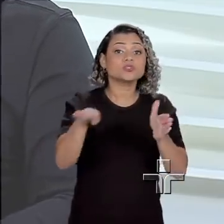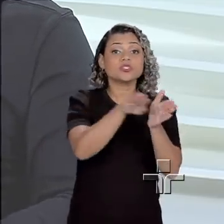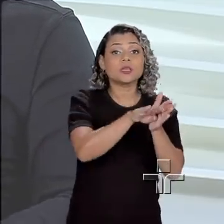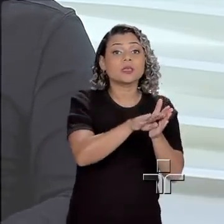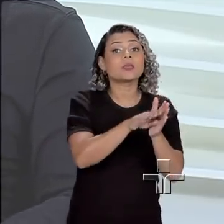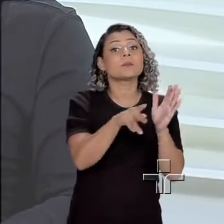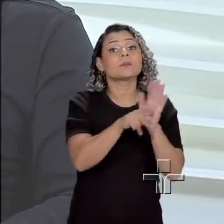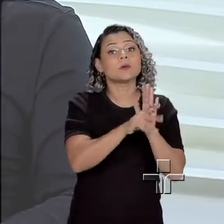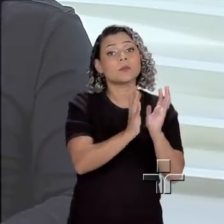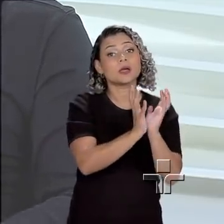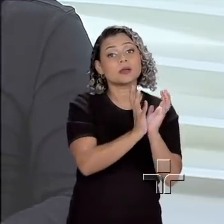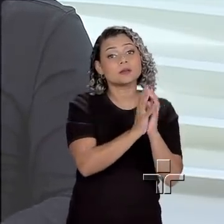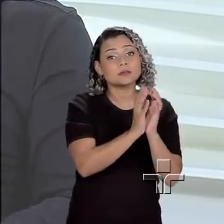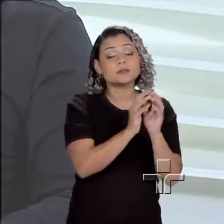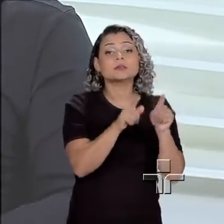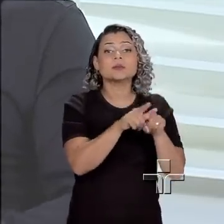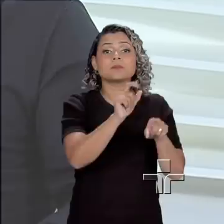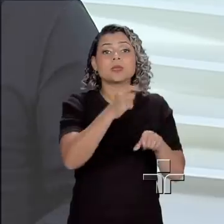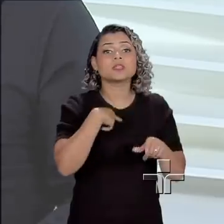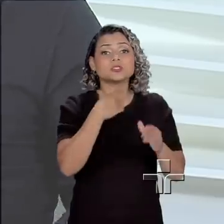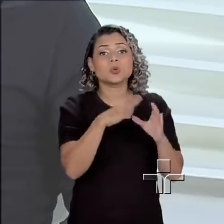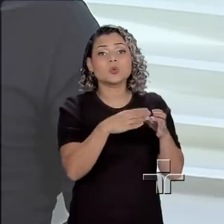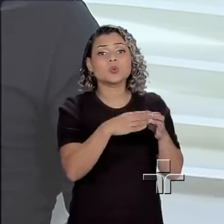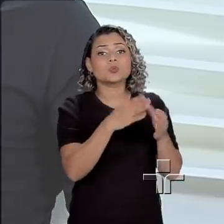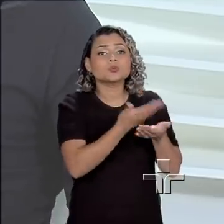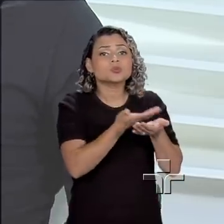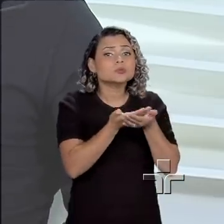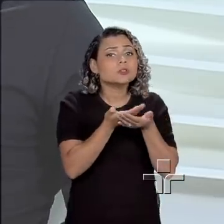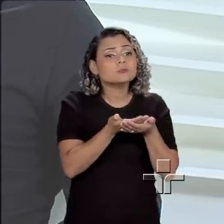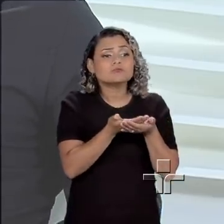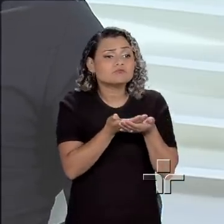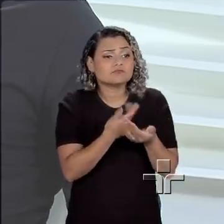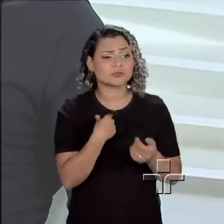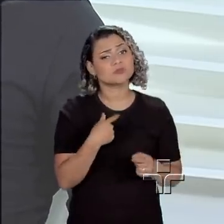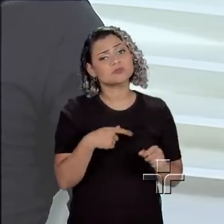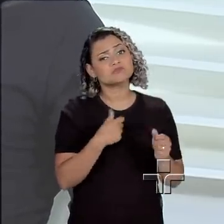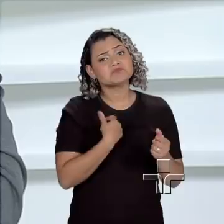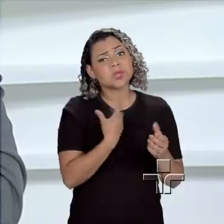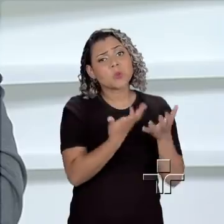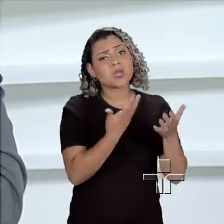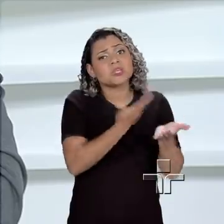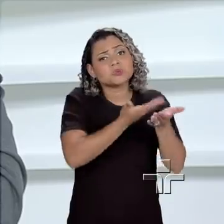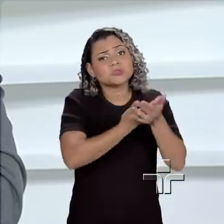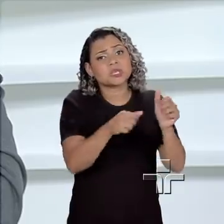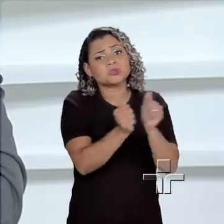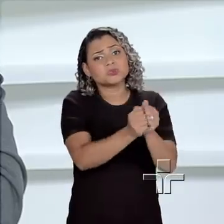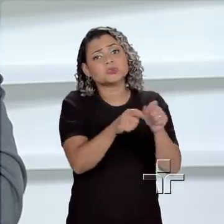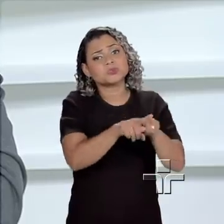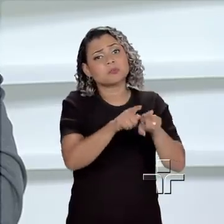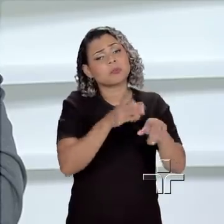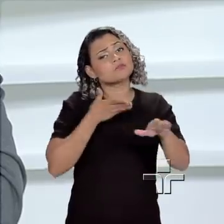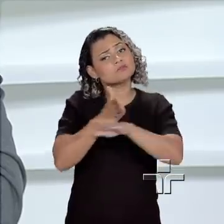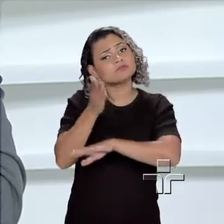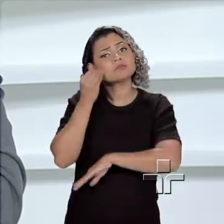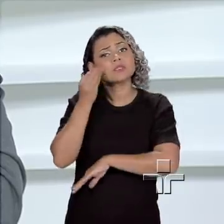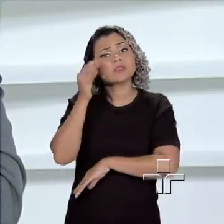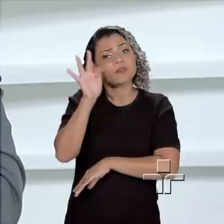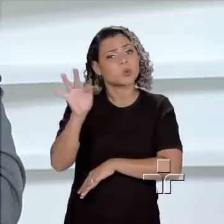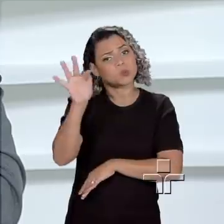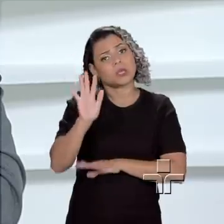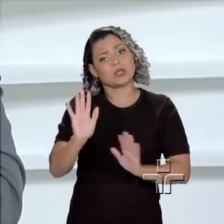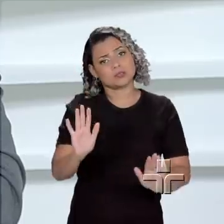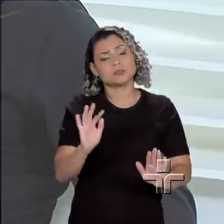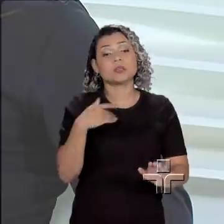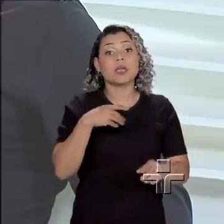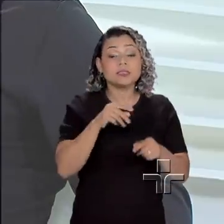estava estudando para fazer o ITA. E talvez por falta de outra coisa para fazer, eu fui estudar também. Coisa simples, não, bobagem. Acabei indo para o ITA, fiz